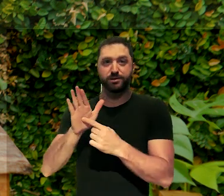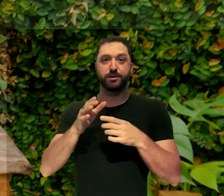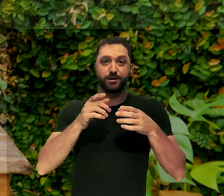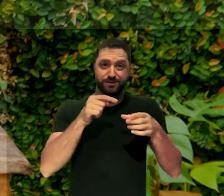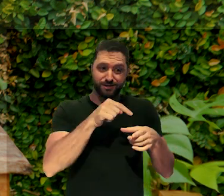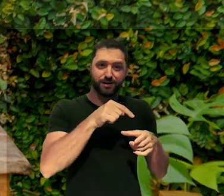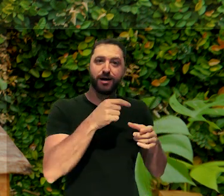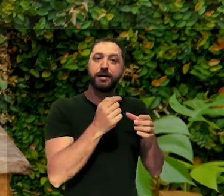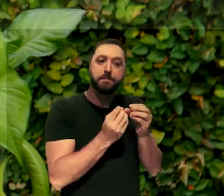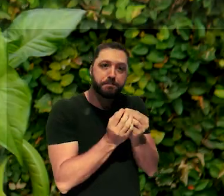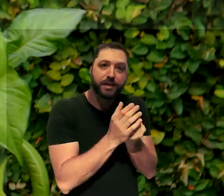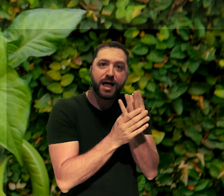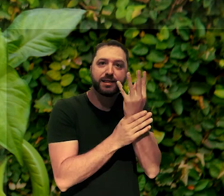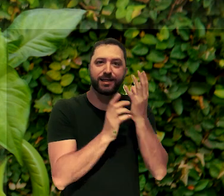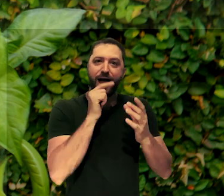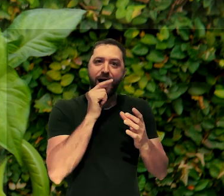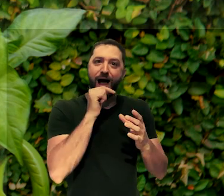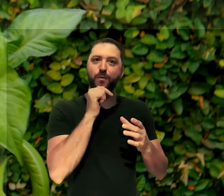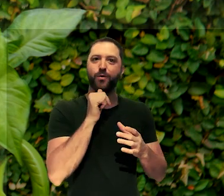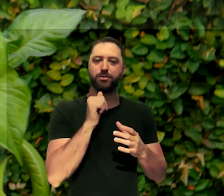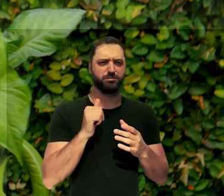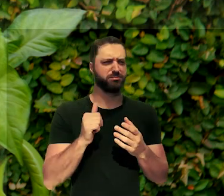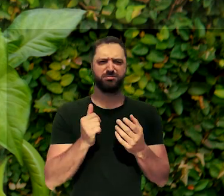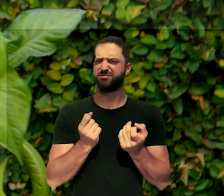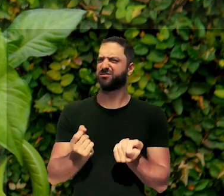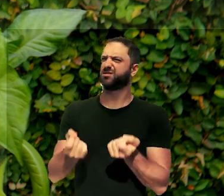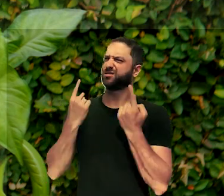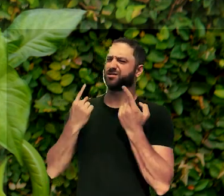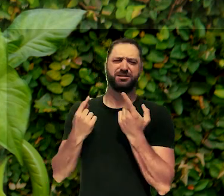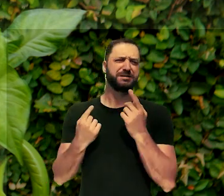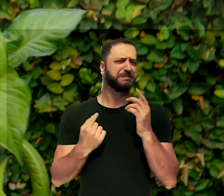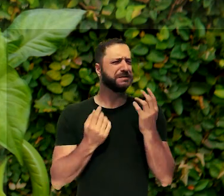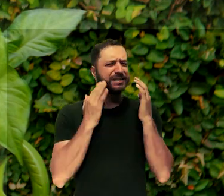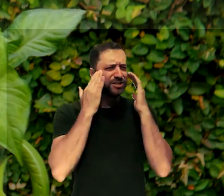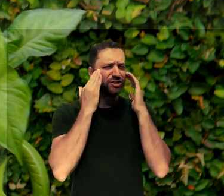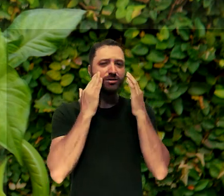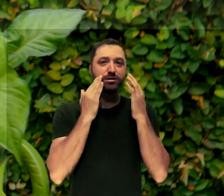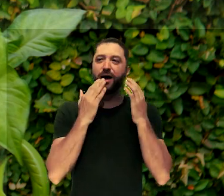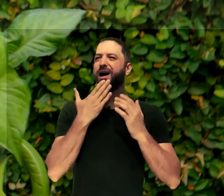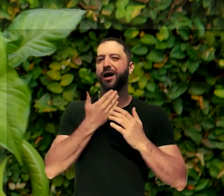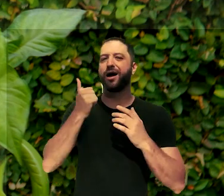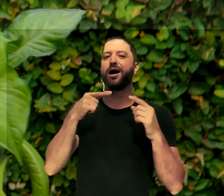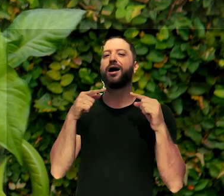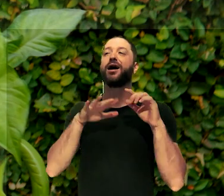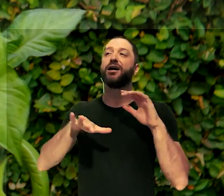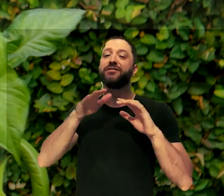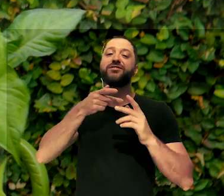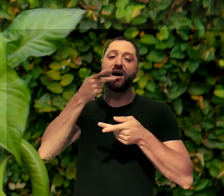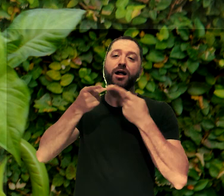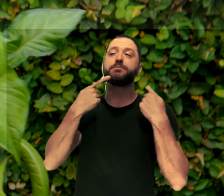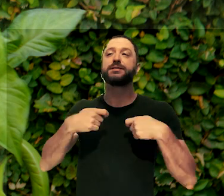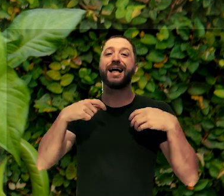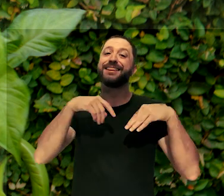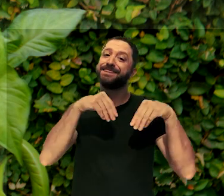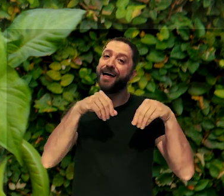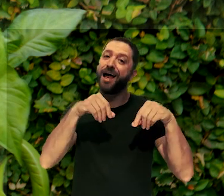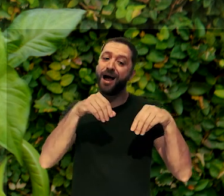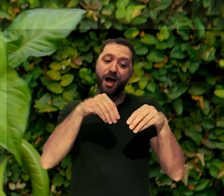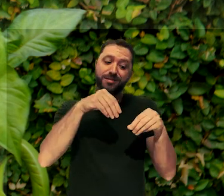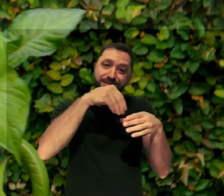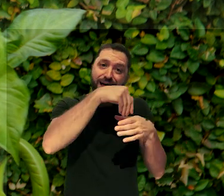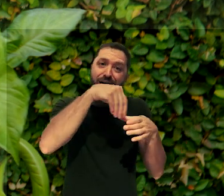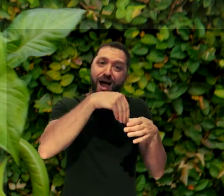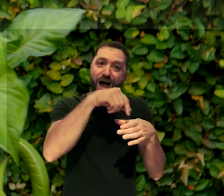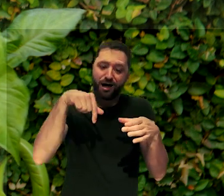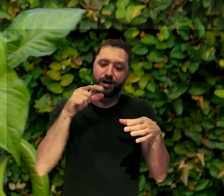plantas apenas na água. Parece até um paradoxo, né? Afinal, crescemos escutando que as plantas precisam de terra. Pois é, mas hoje